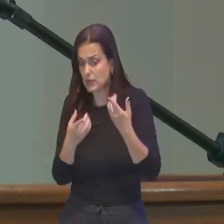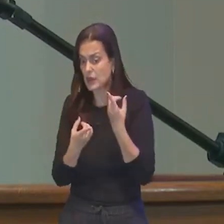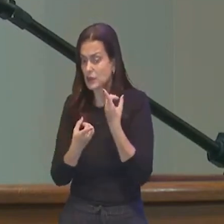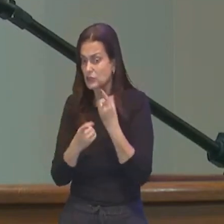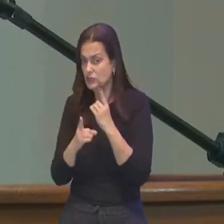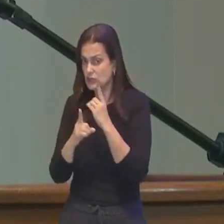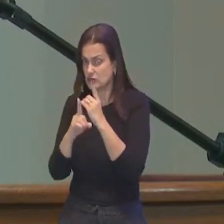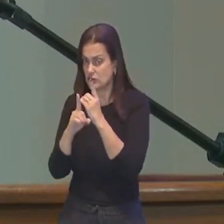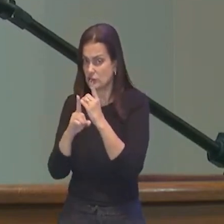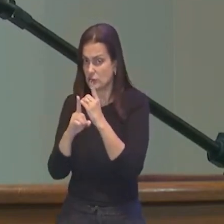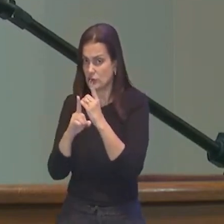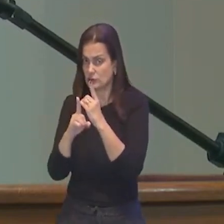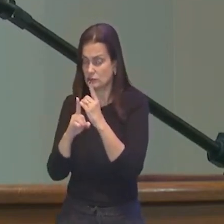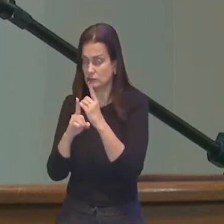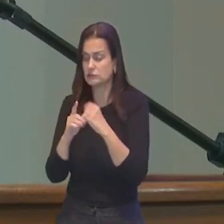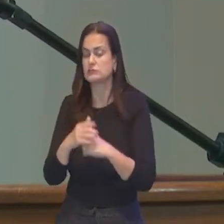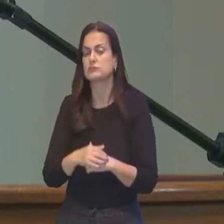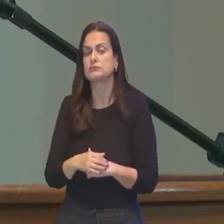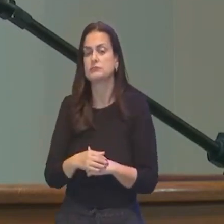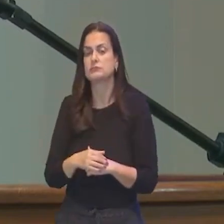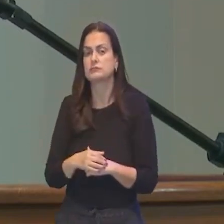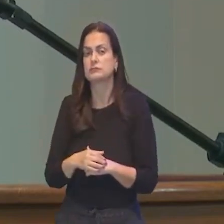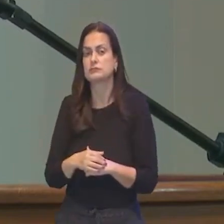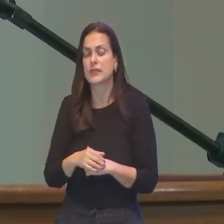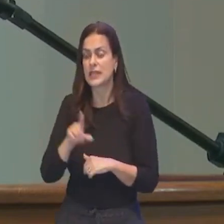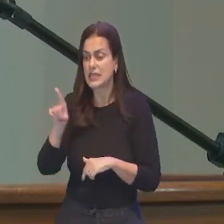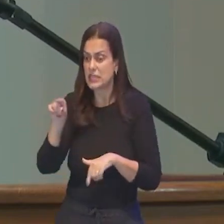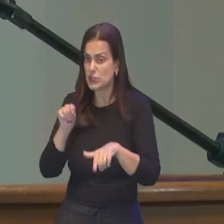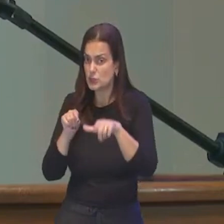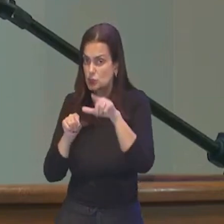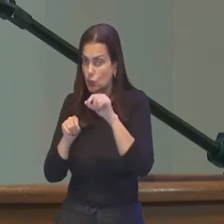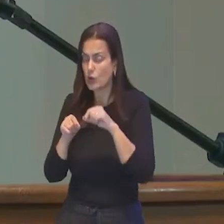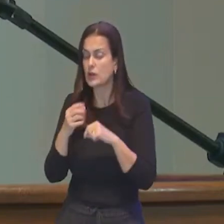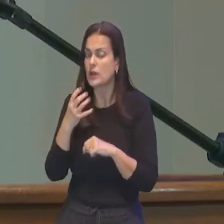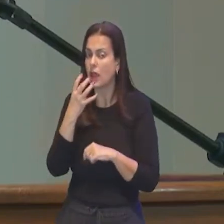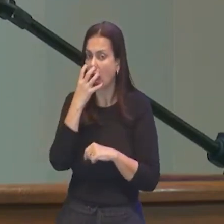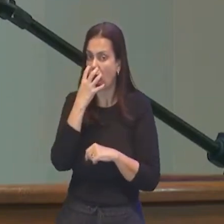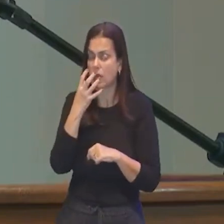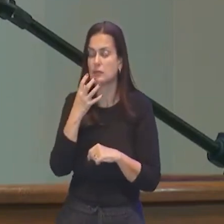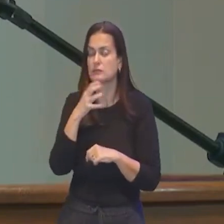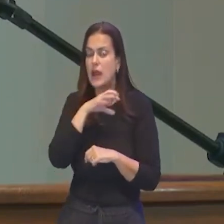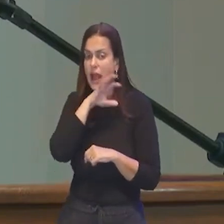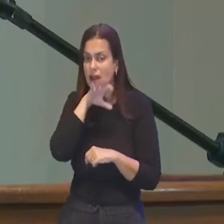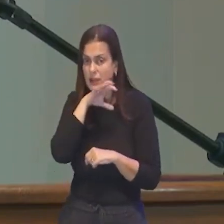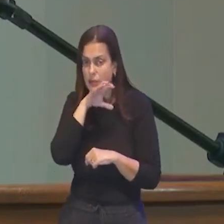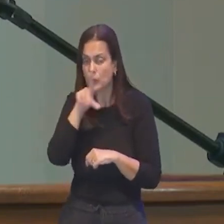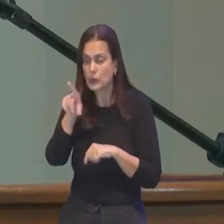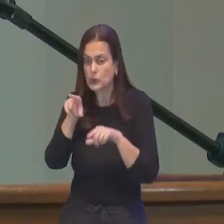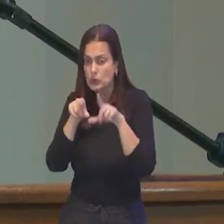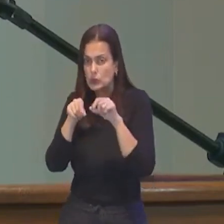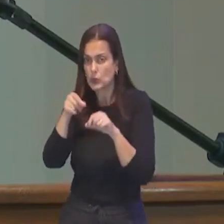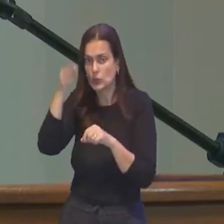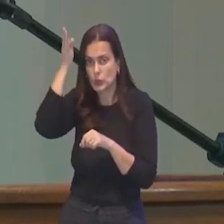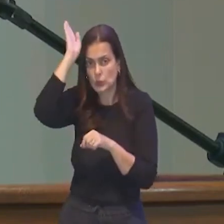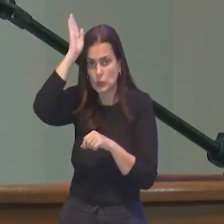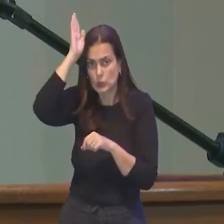discípulos, em que eles escolhem os animais determinados, o jumento, a jumenta, o